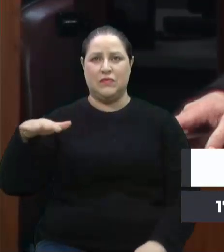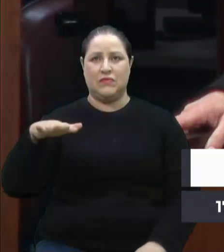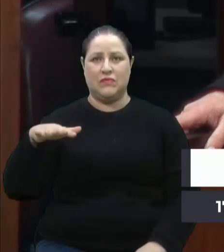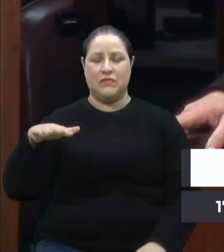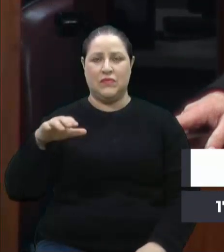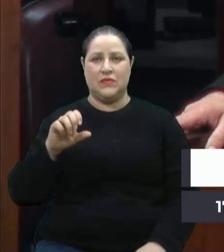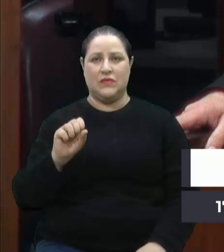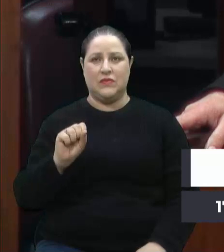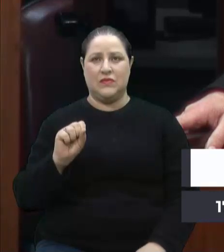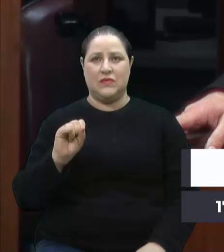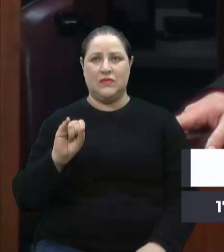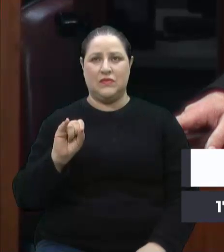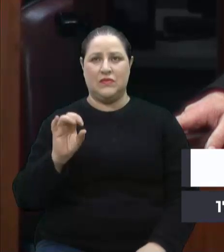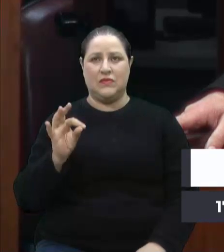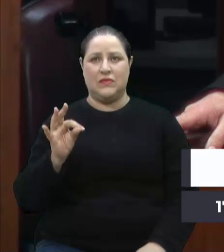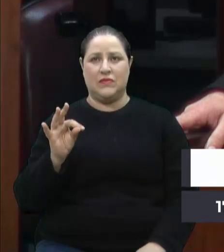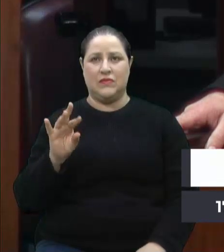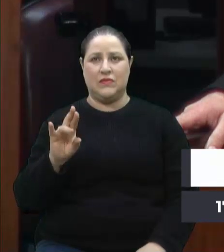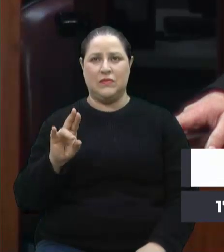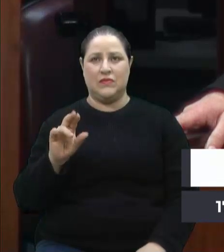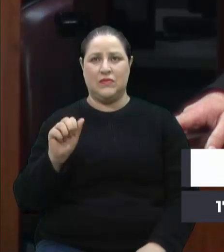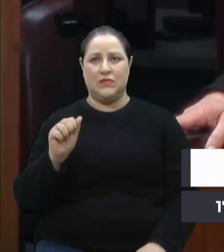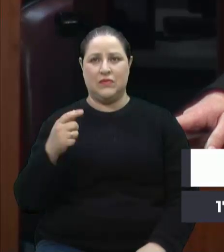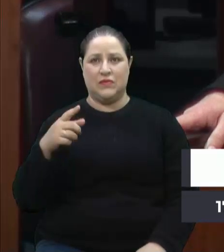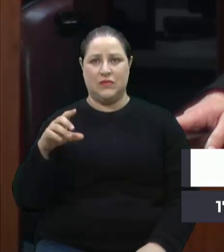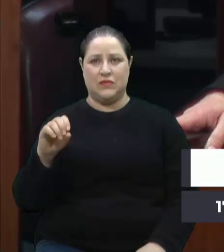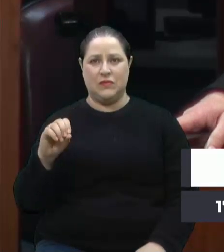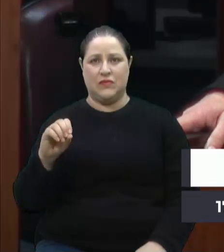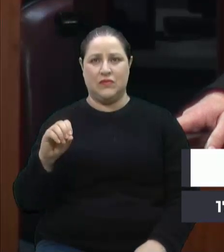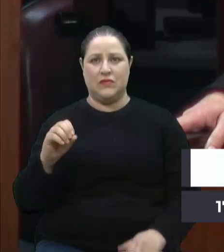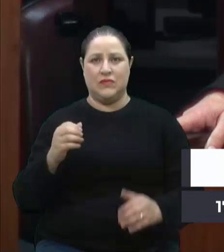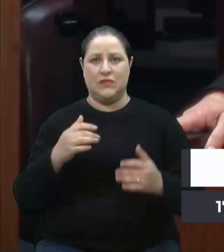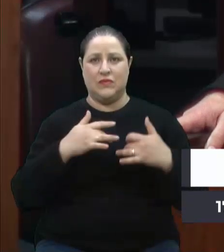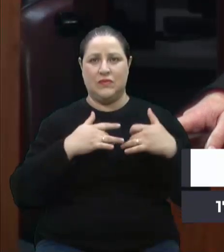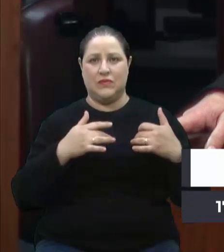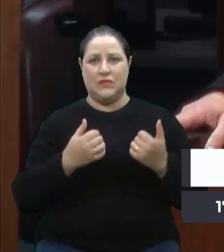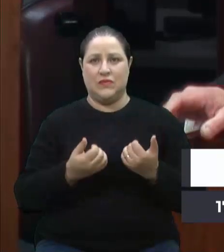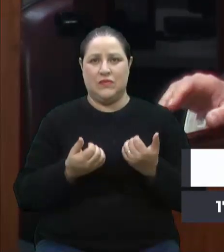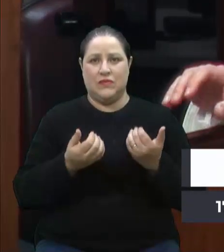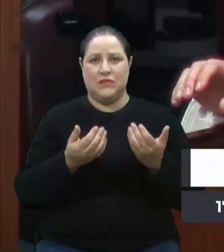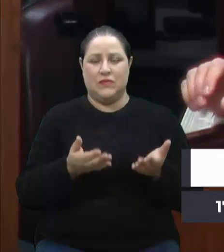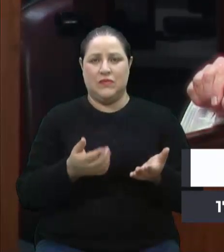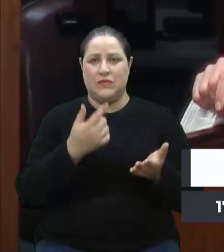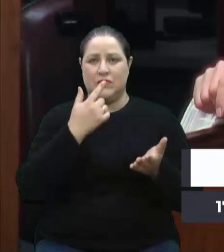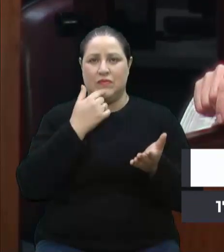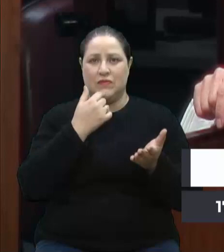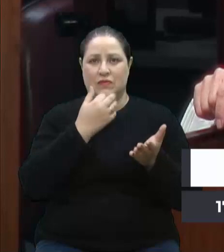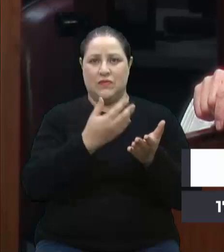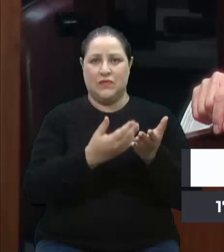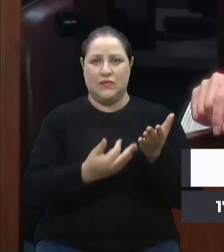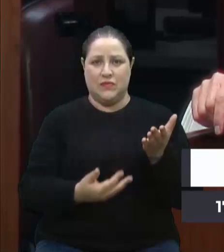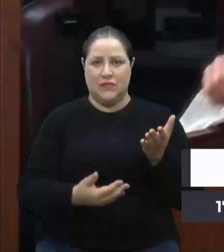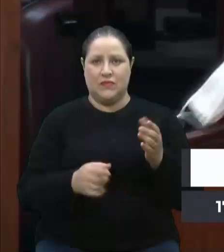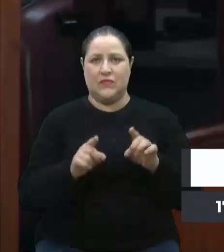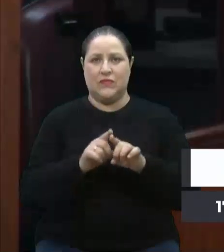doações de sangue é e atualizar também como tá os números o em um certo né